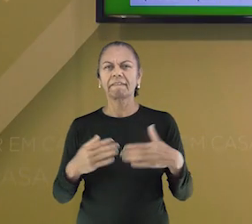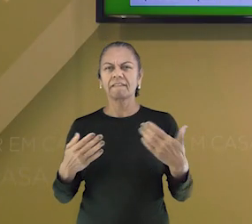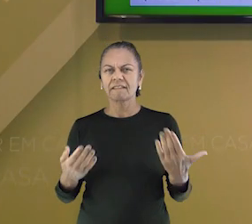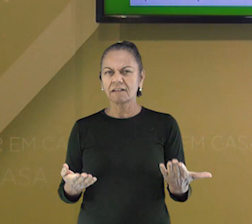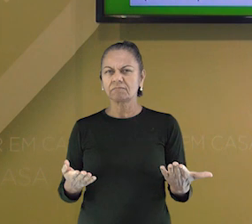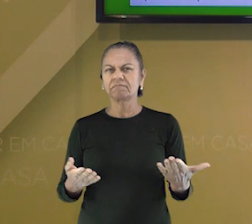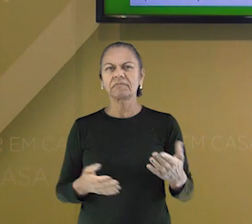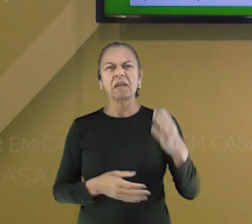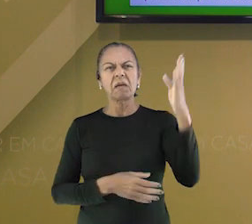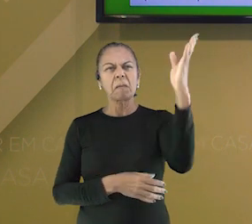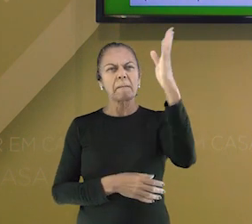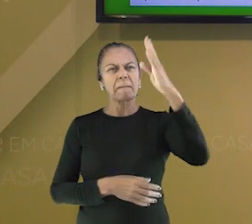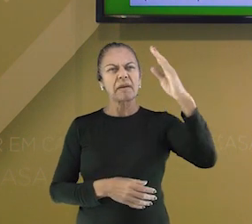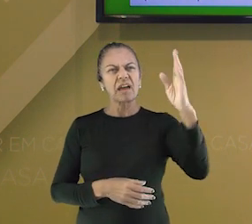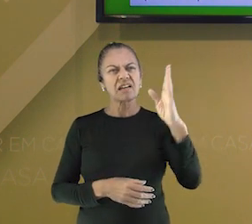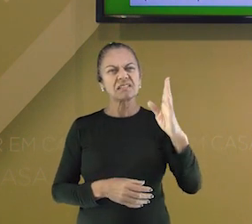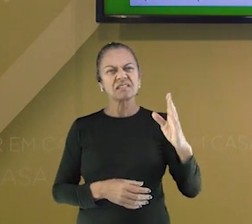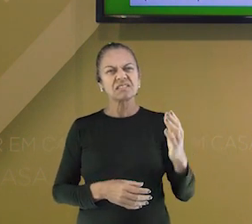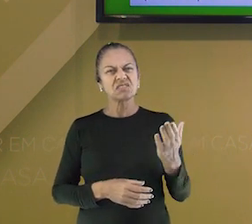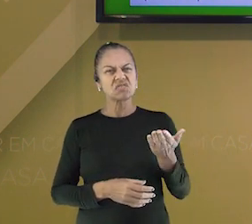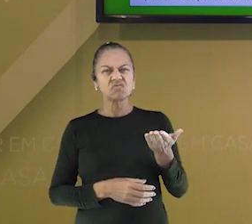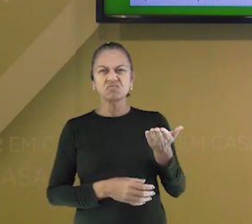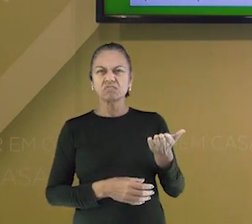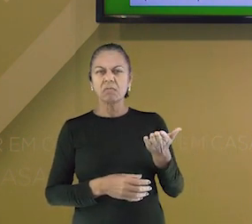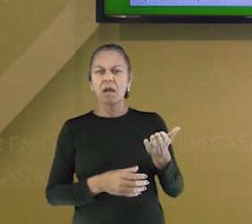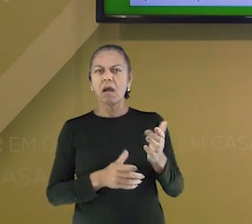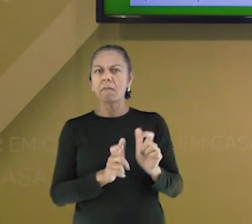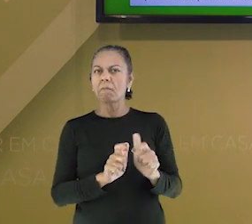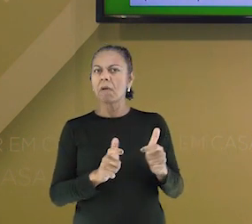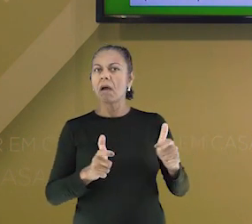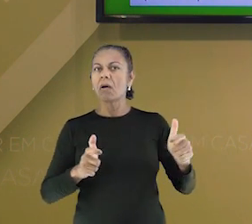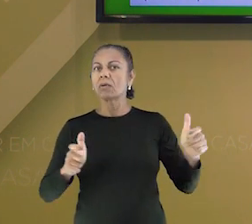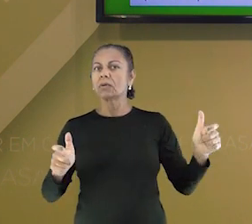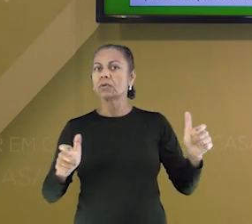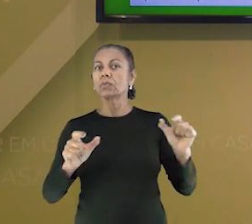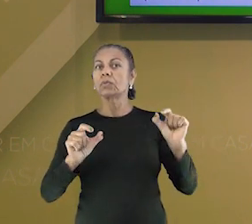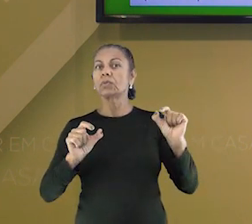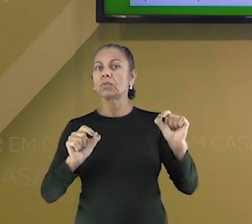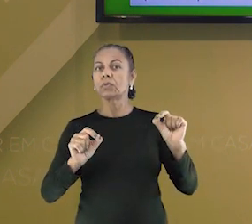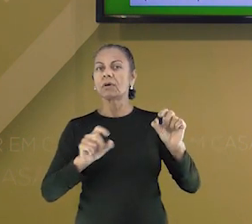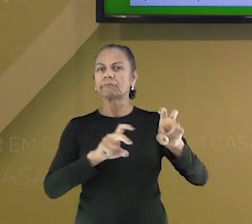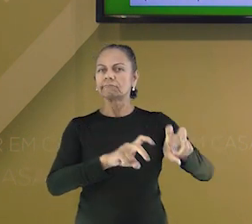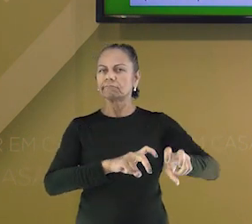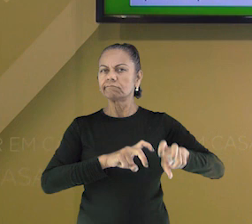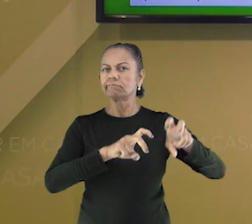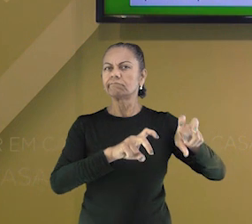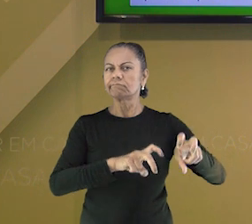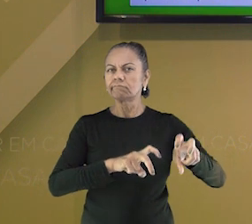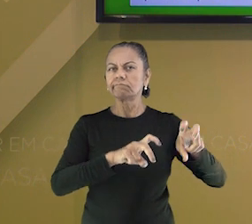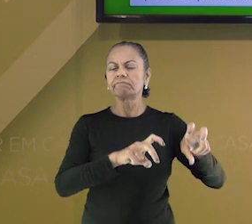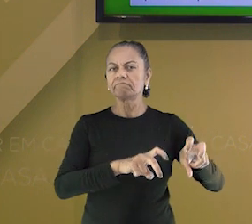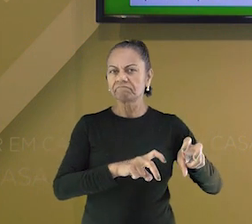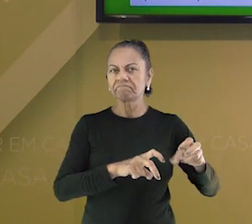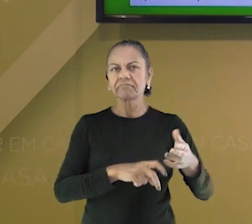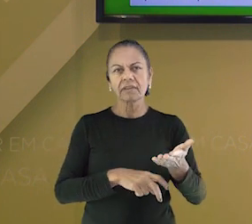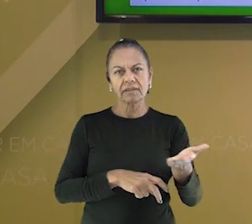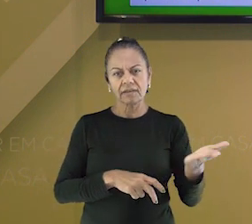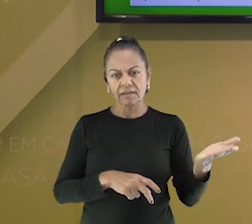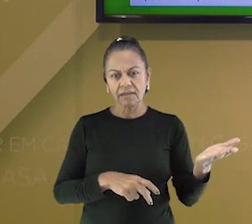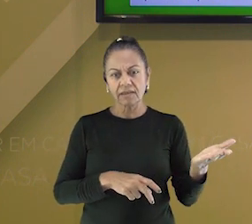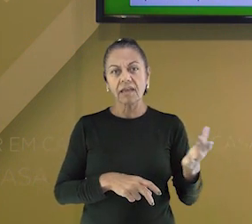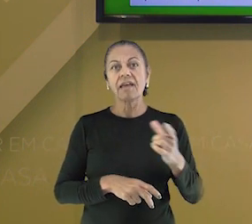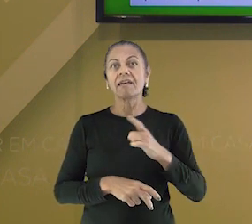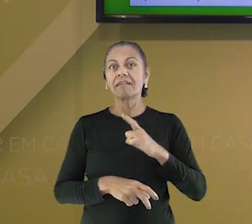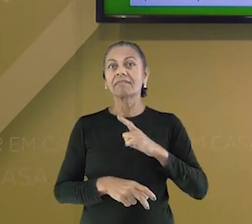Gente, o Brasil é um país predominantemente agrícola. Isso quer dizer o quê? Que ele tem suas atividades